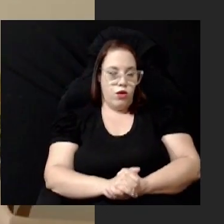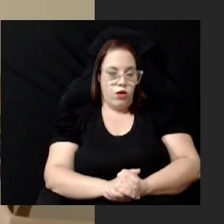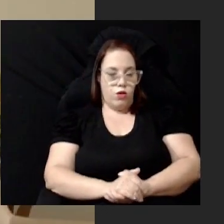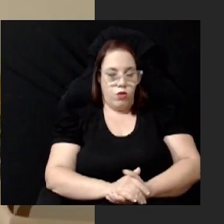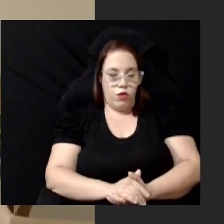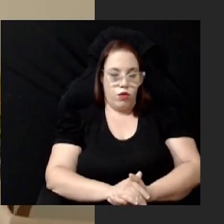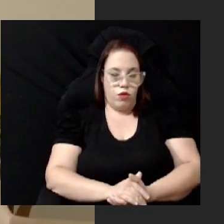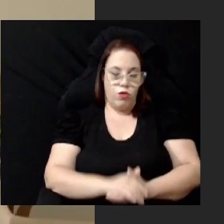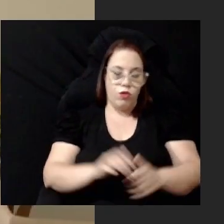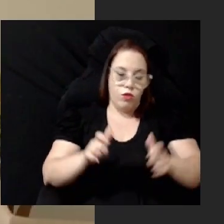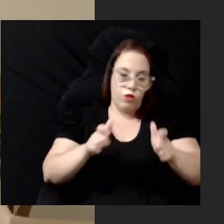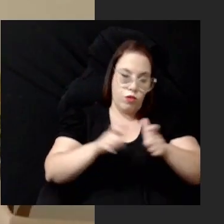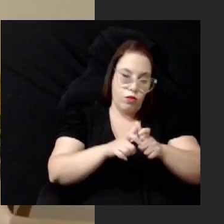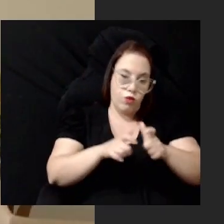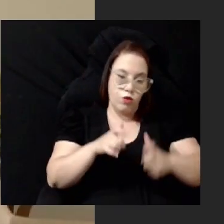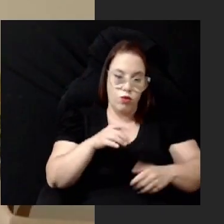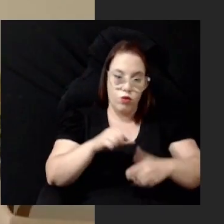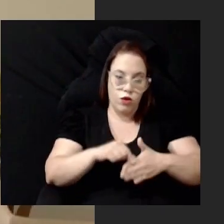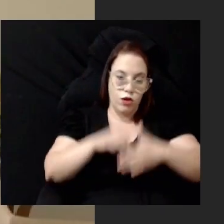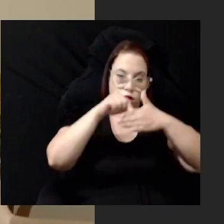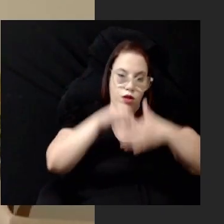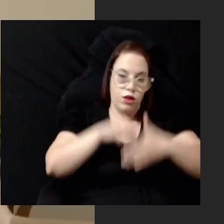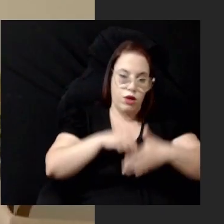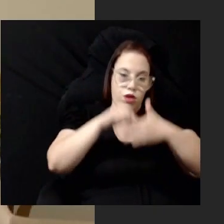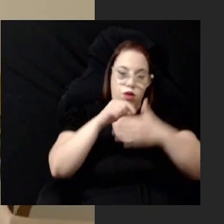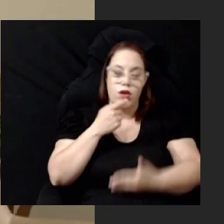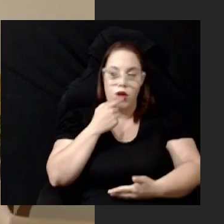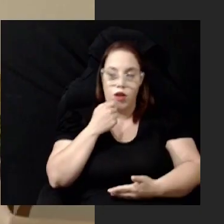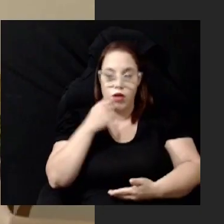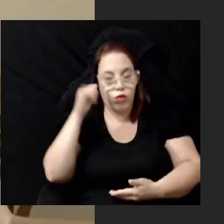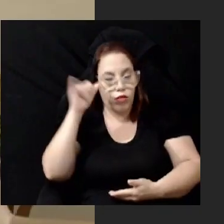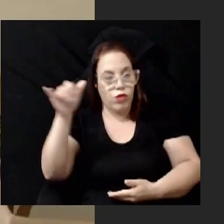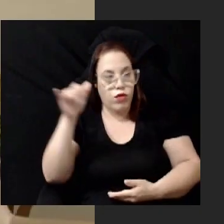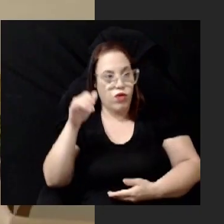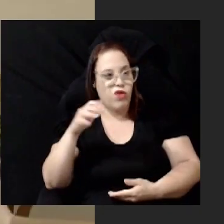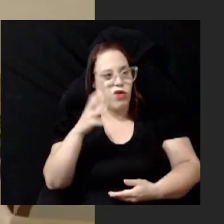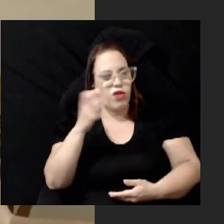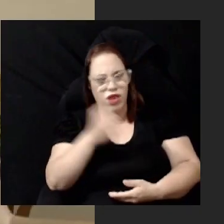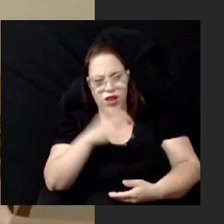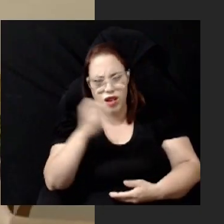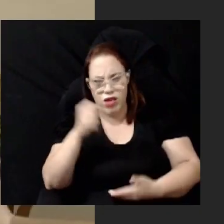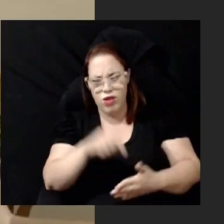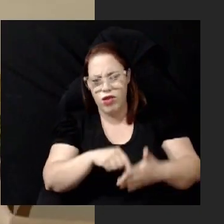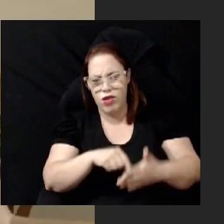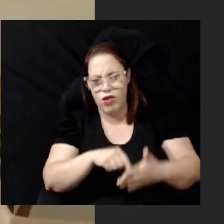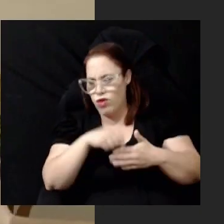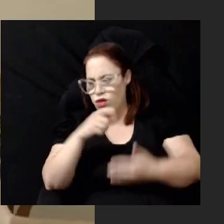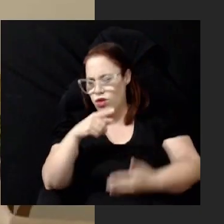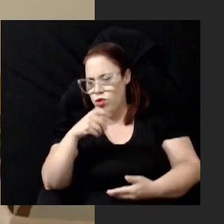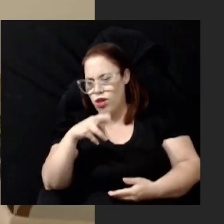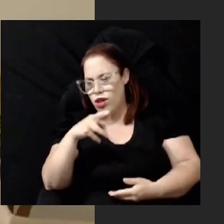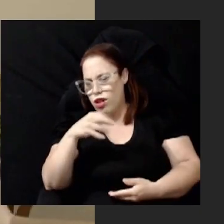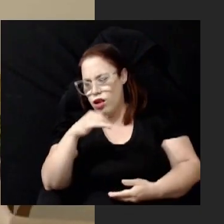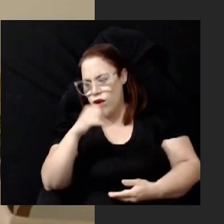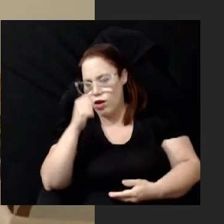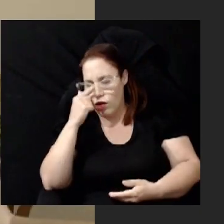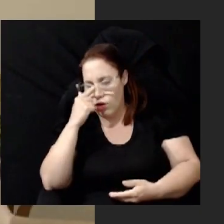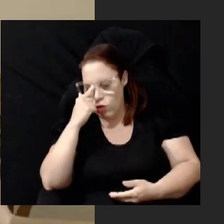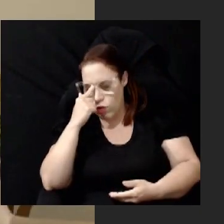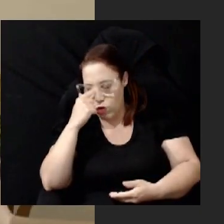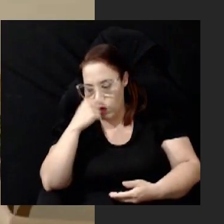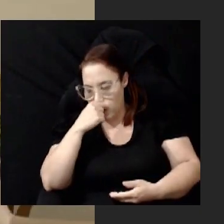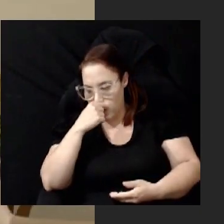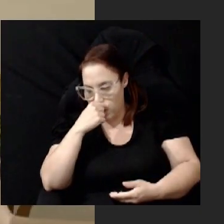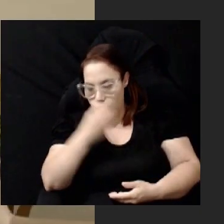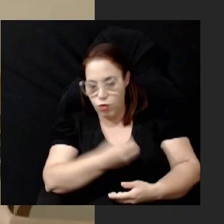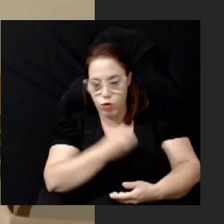açúcar, diminuir carne vermelha e aumentar as carnes brancas ou até outras fontes de proteína. Então,